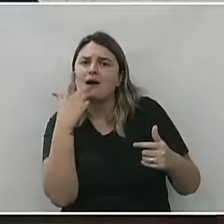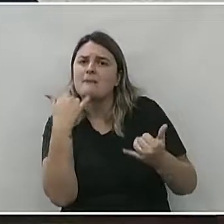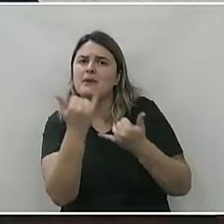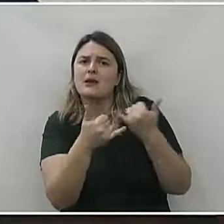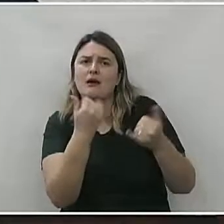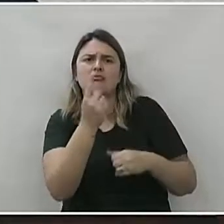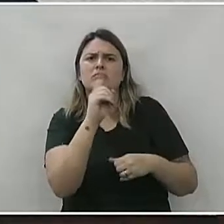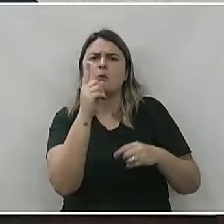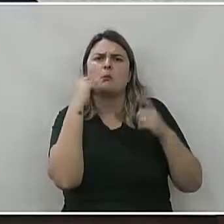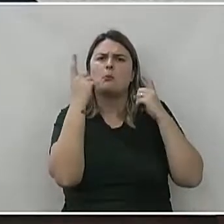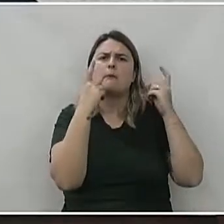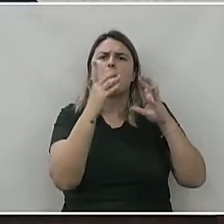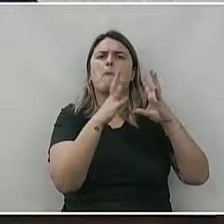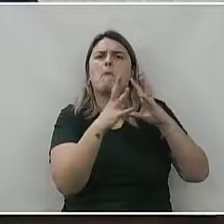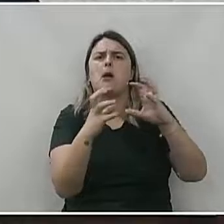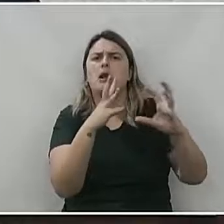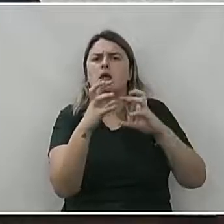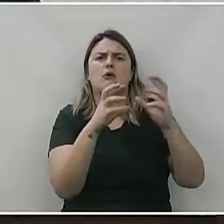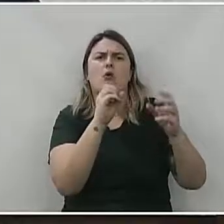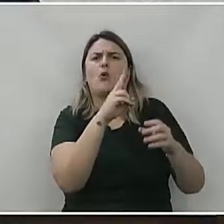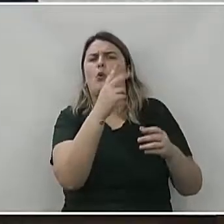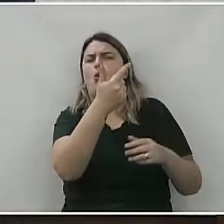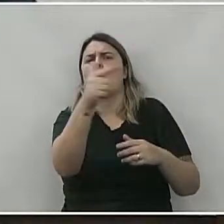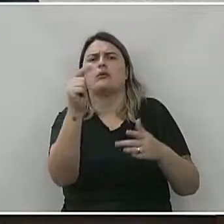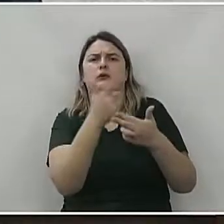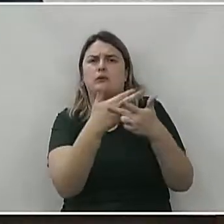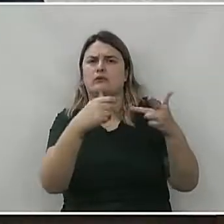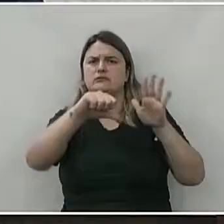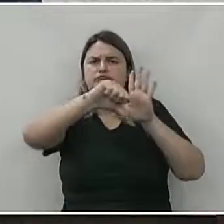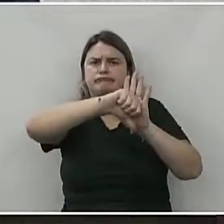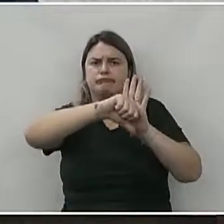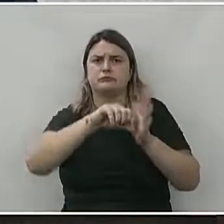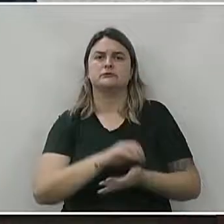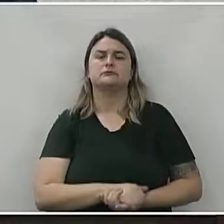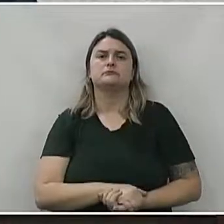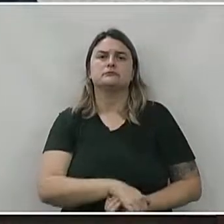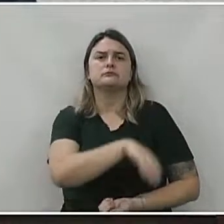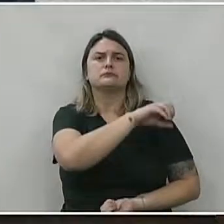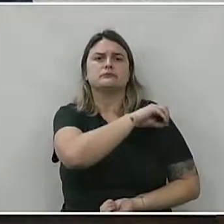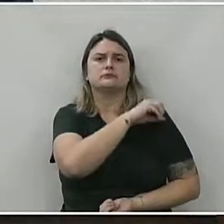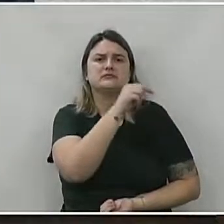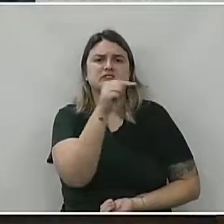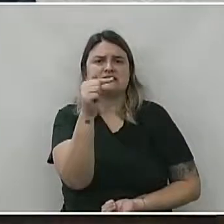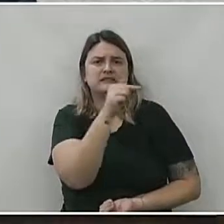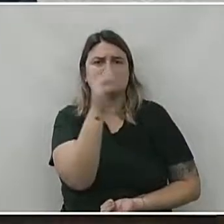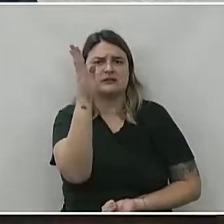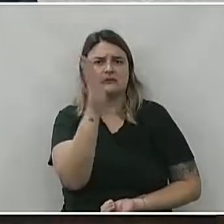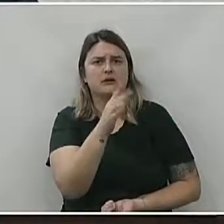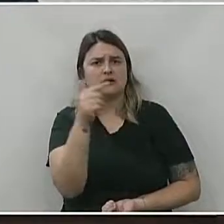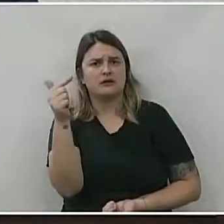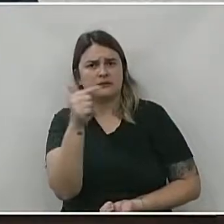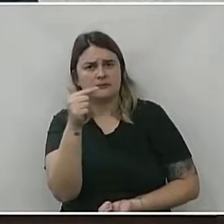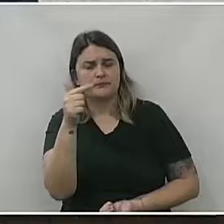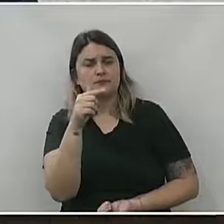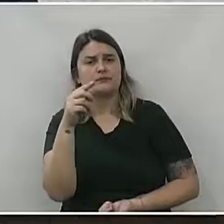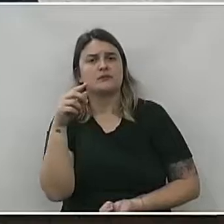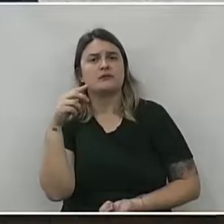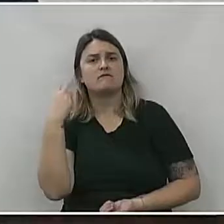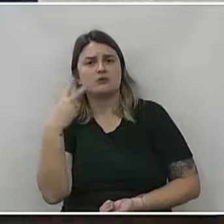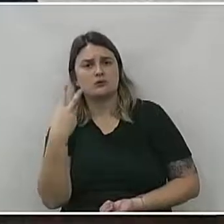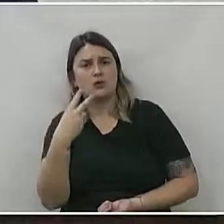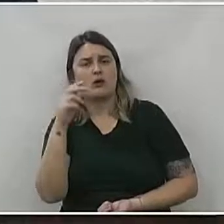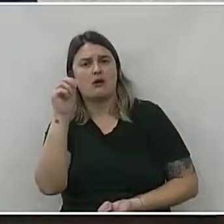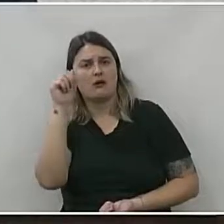com brigas e outras situações desagradáveis. Número 77 de 2022, do vereador